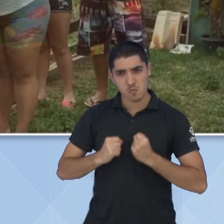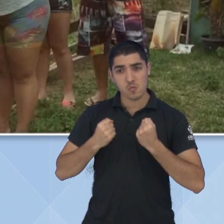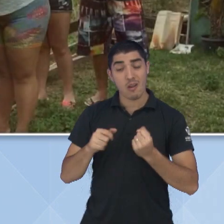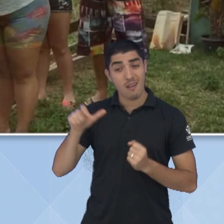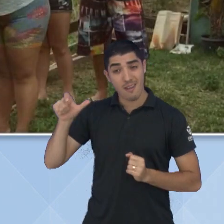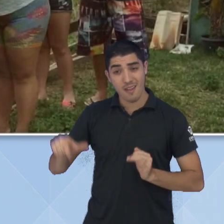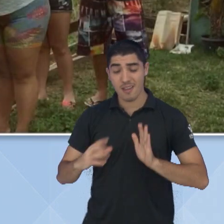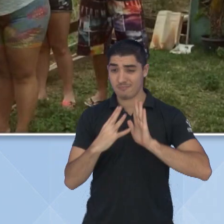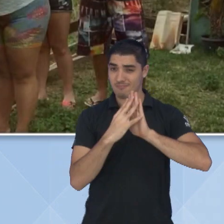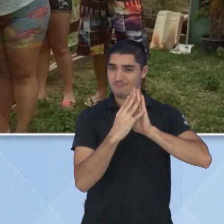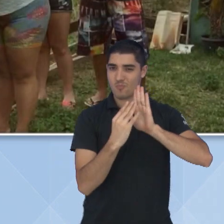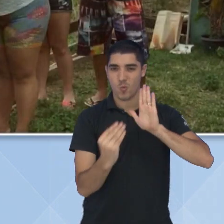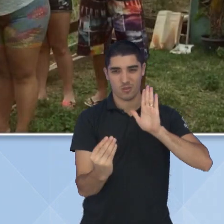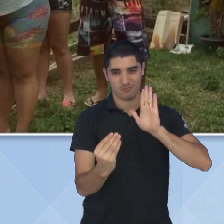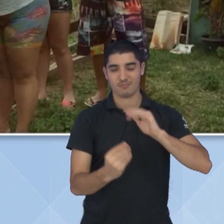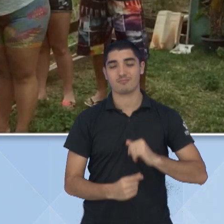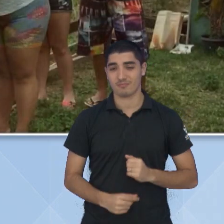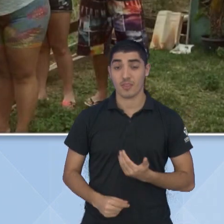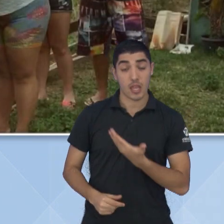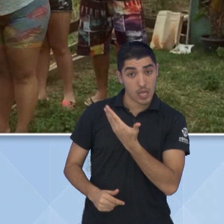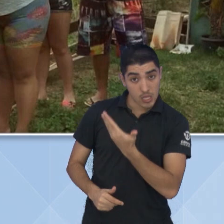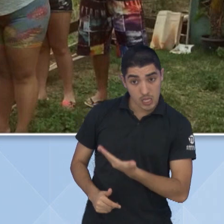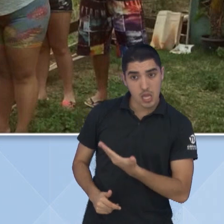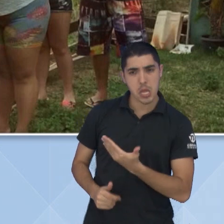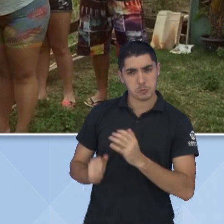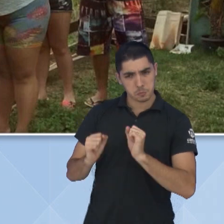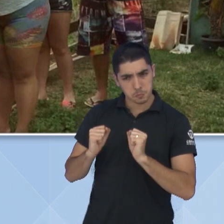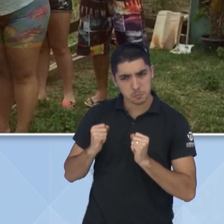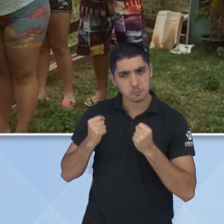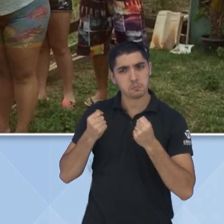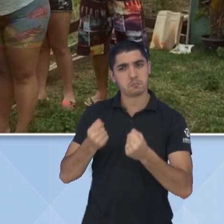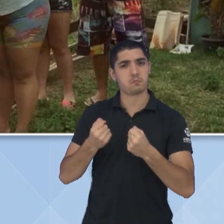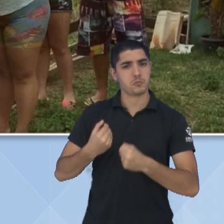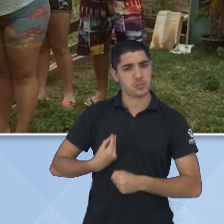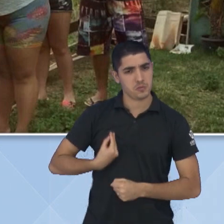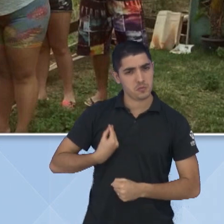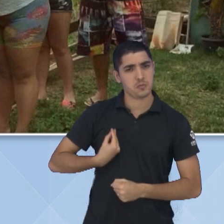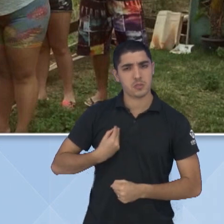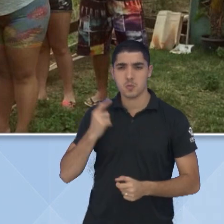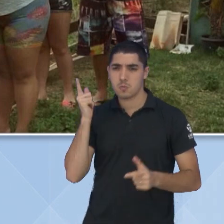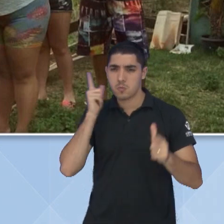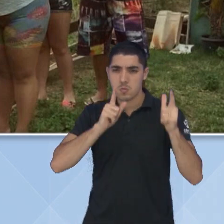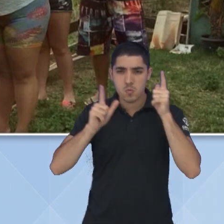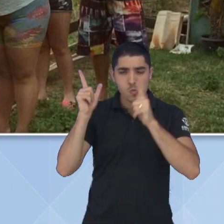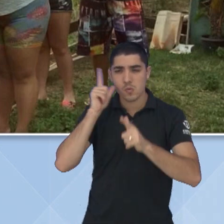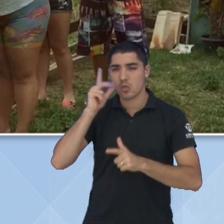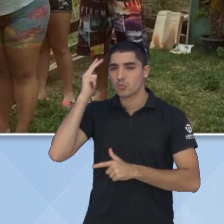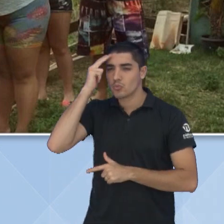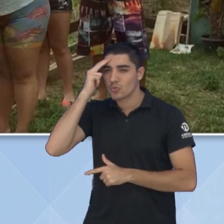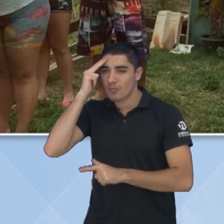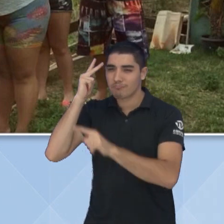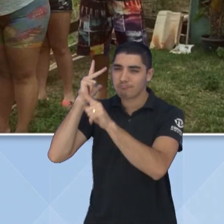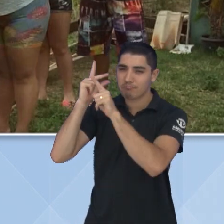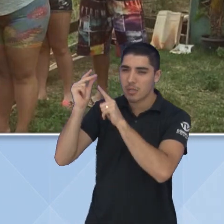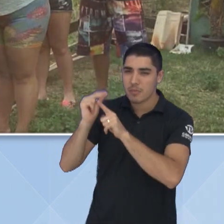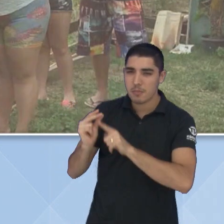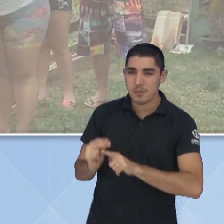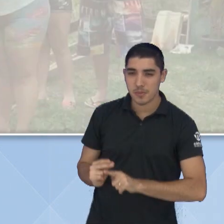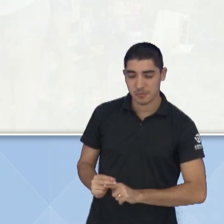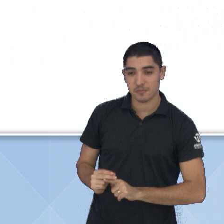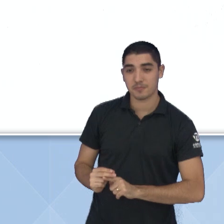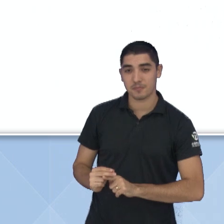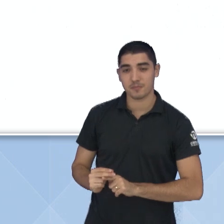exemplo. Ele trilhou seu caminho com determinação, conquistando sonhos e deixando uma marca indelével em